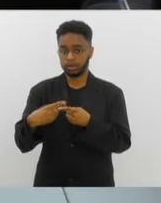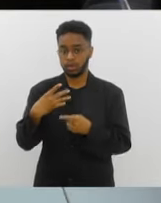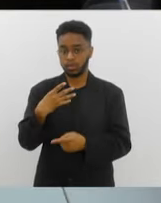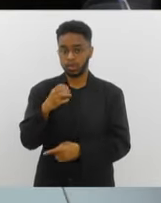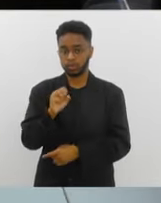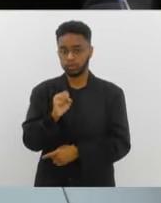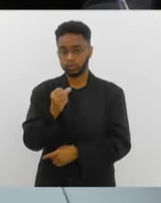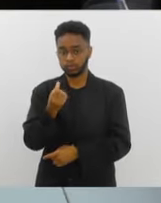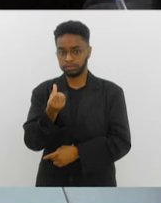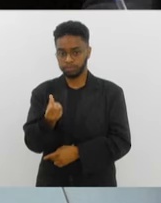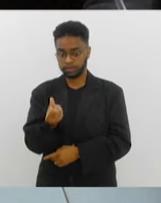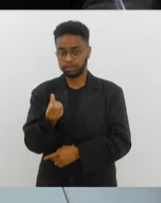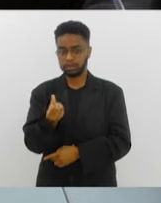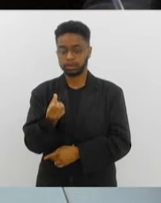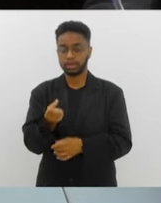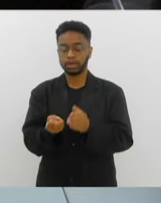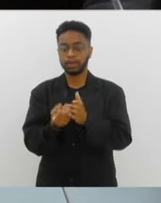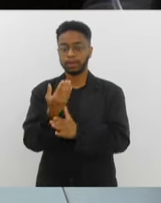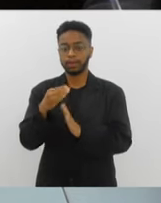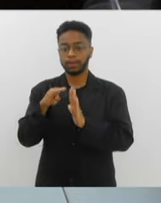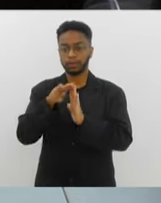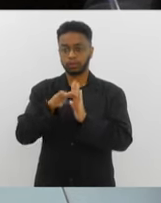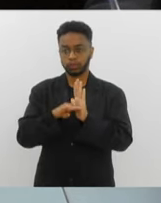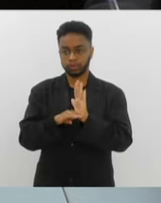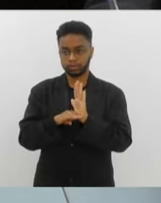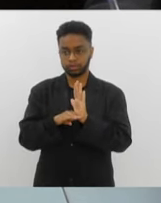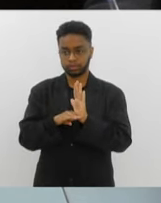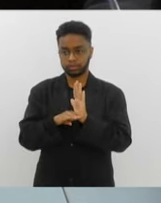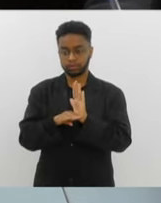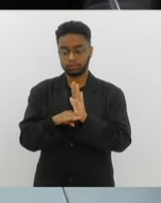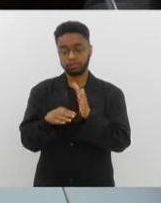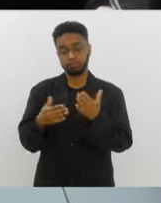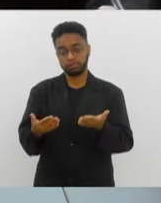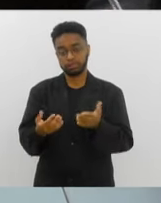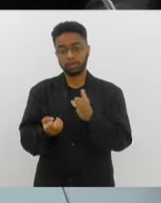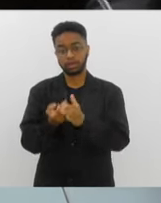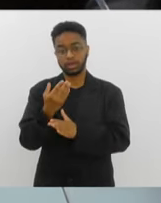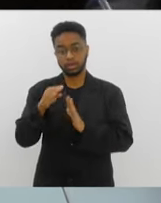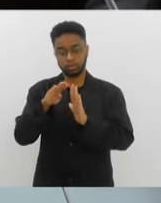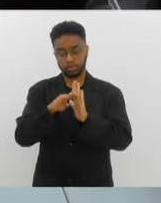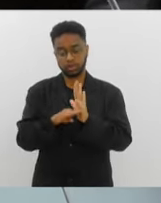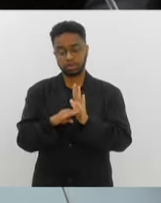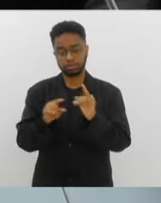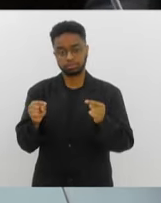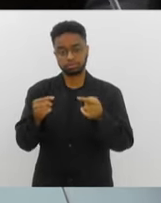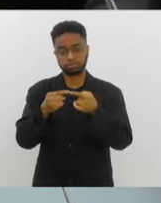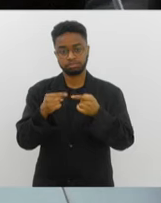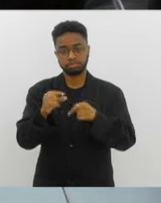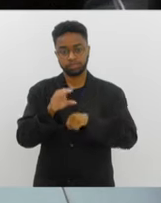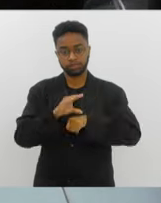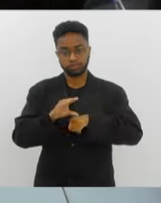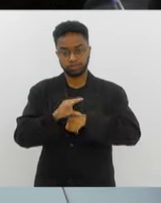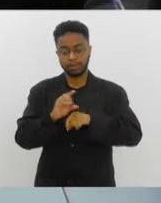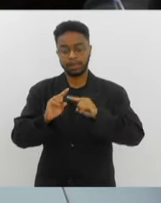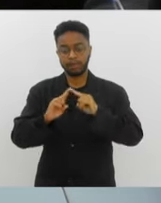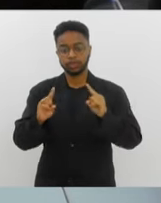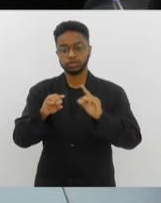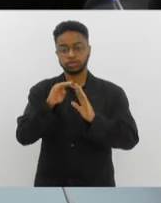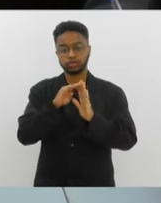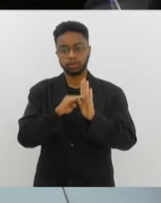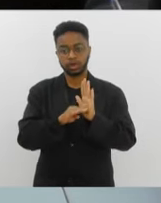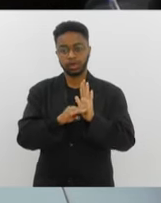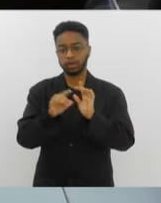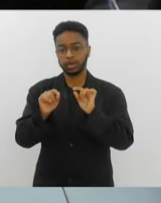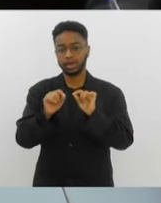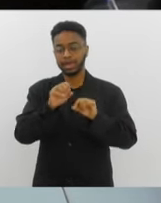486 de 2023 cria um programa. Criar um programa é constitucional. E neste programa, chamado